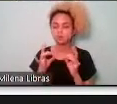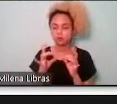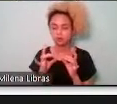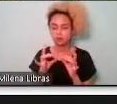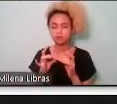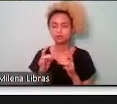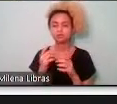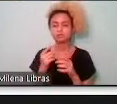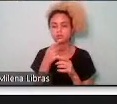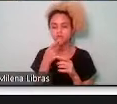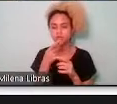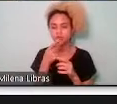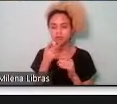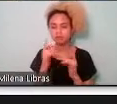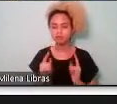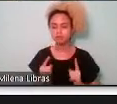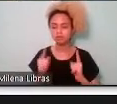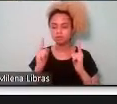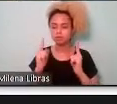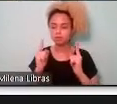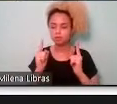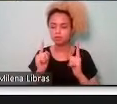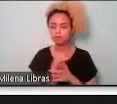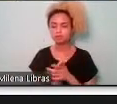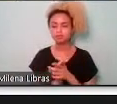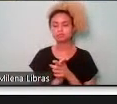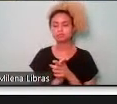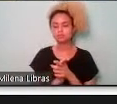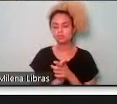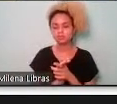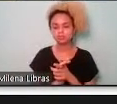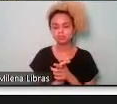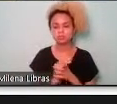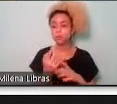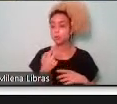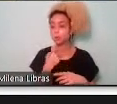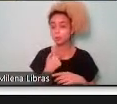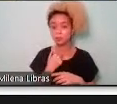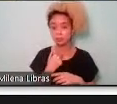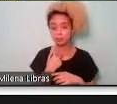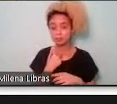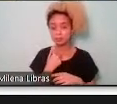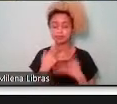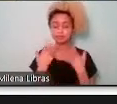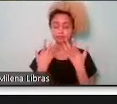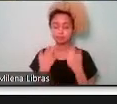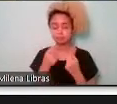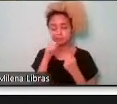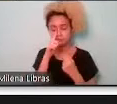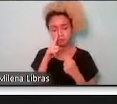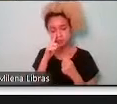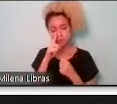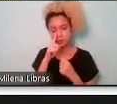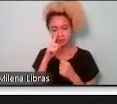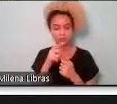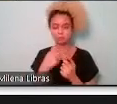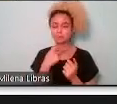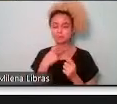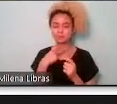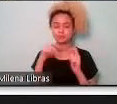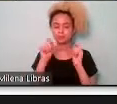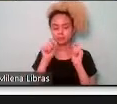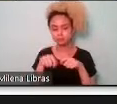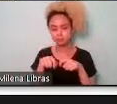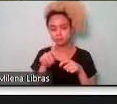implosão das torres restantes, que não podia se assumir o risco, ninguém podia garantir,